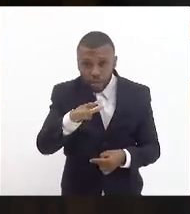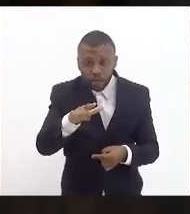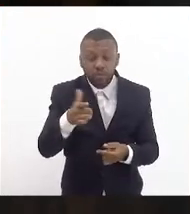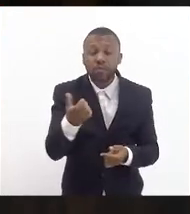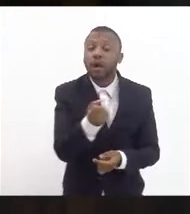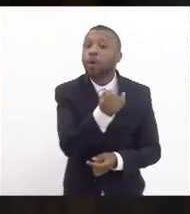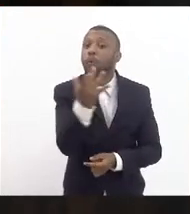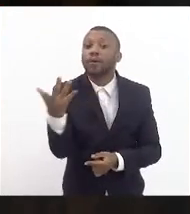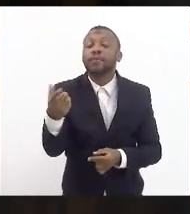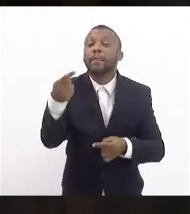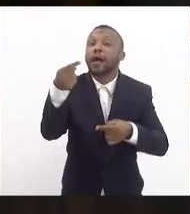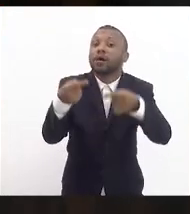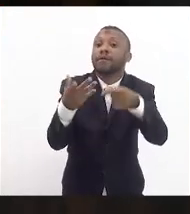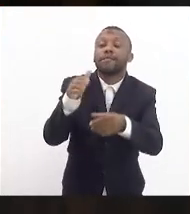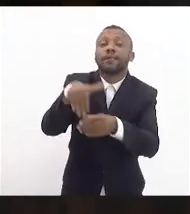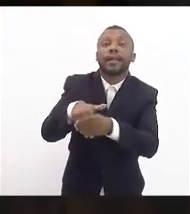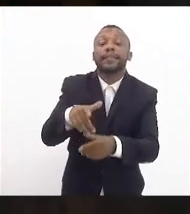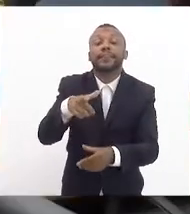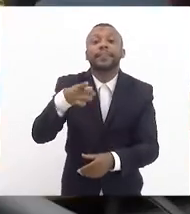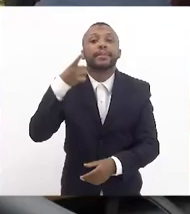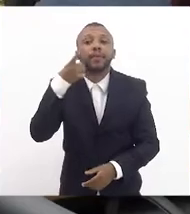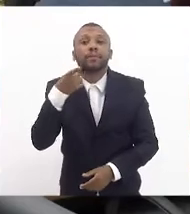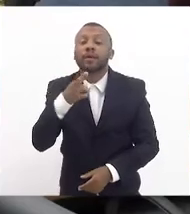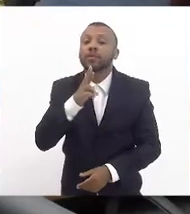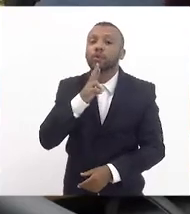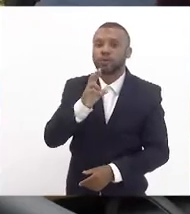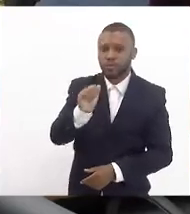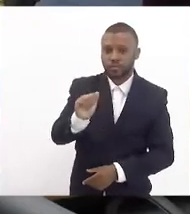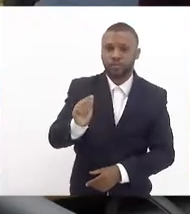para a deliberação. Deputado Rodrigo Amorim.